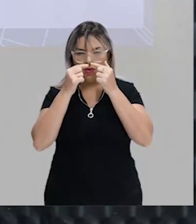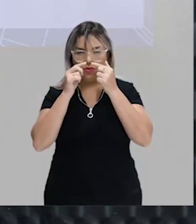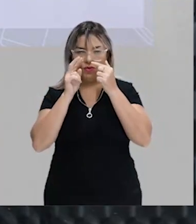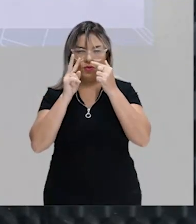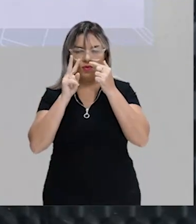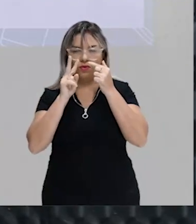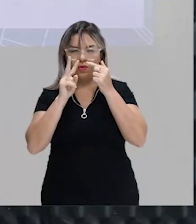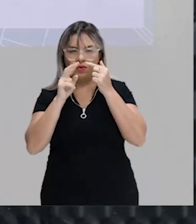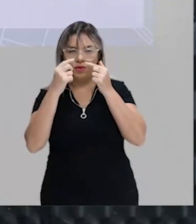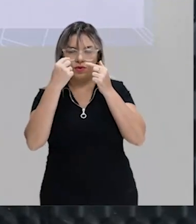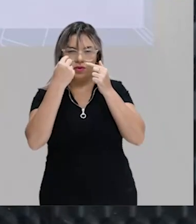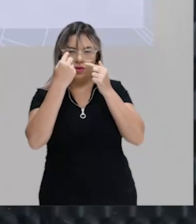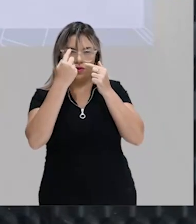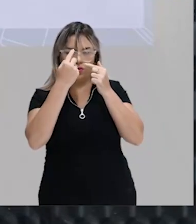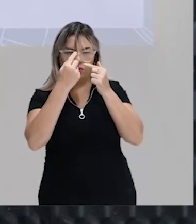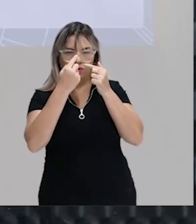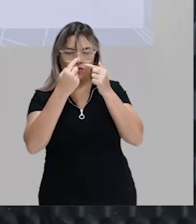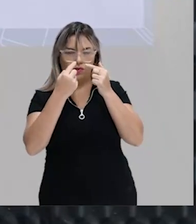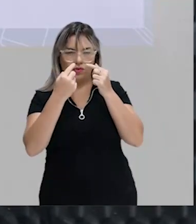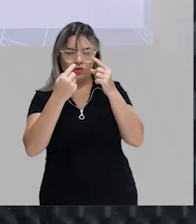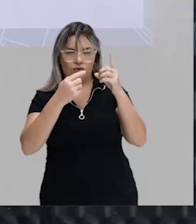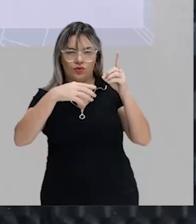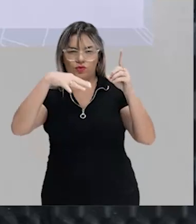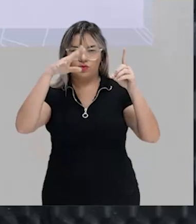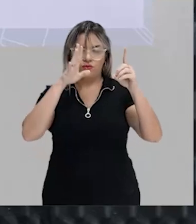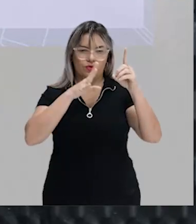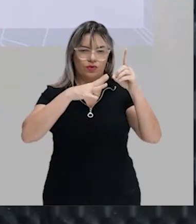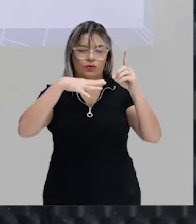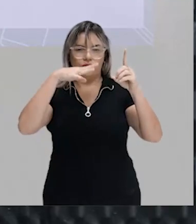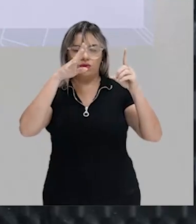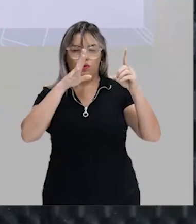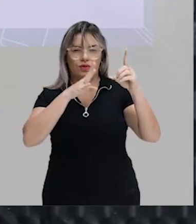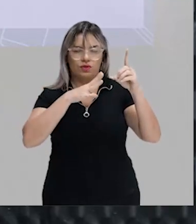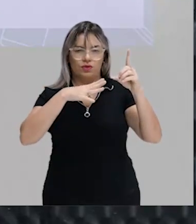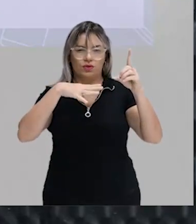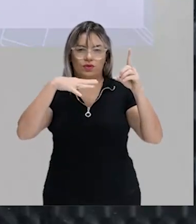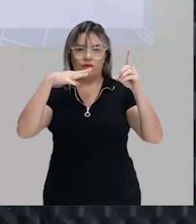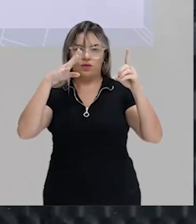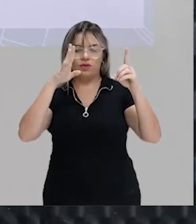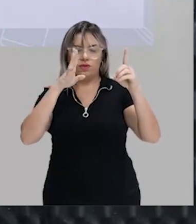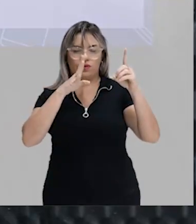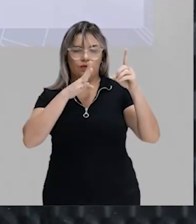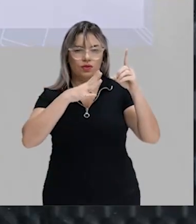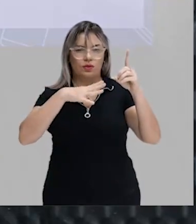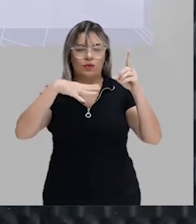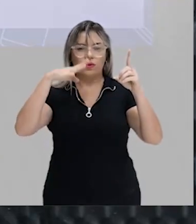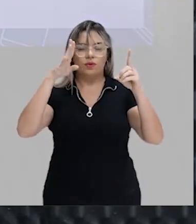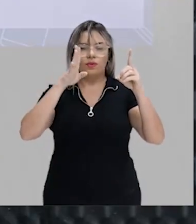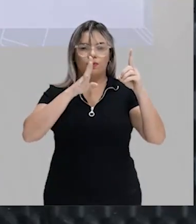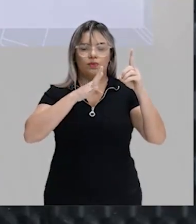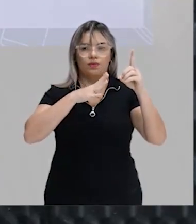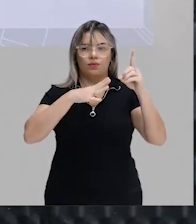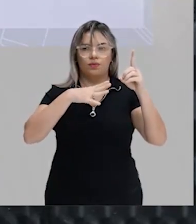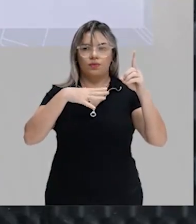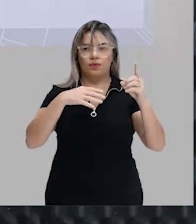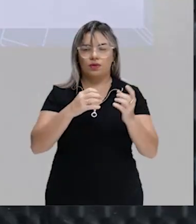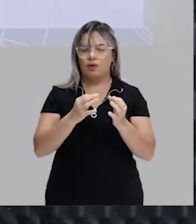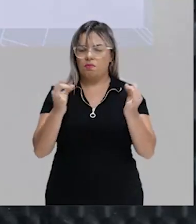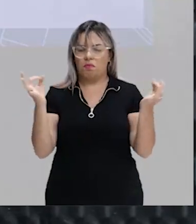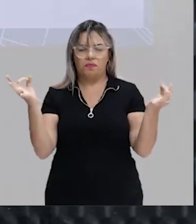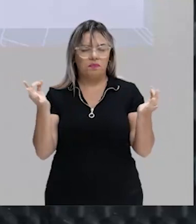né? De uma divindade. Lembra que eu acabei de falar, né? Daquilo que é clássico, classicismo clássico,